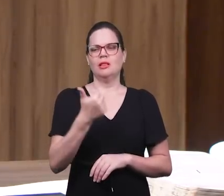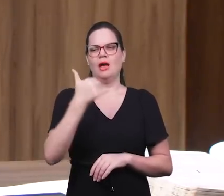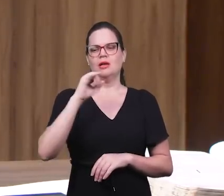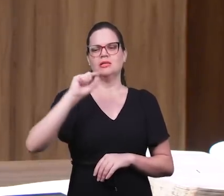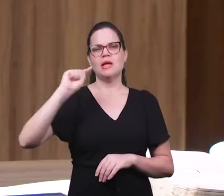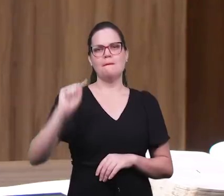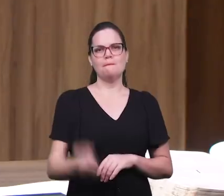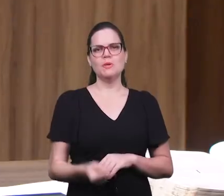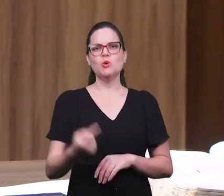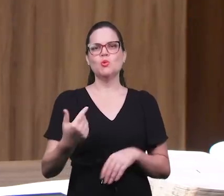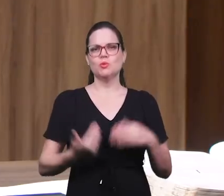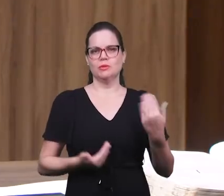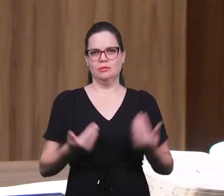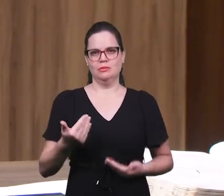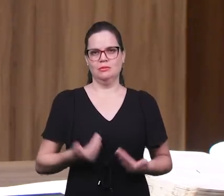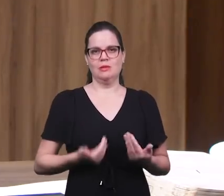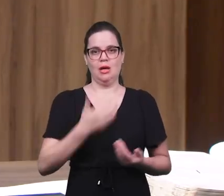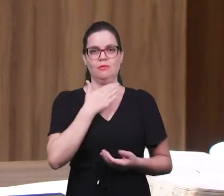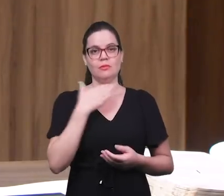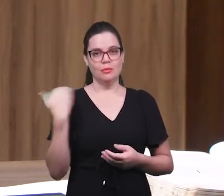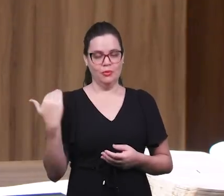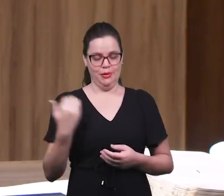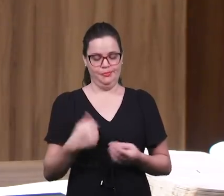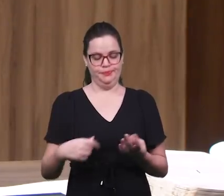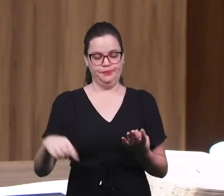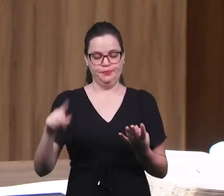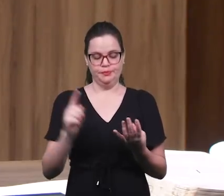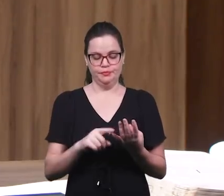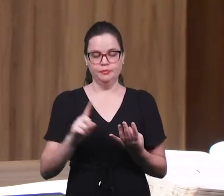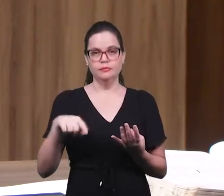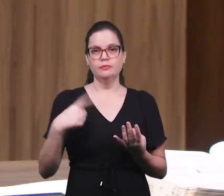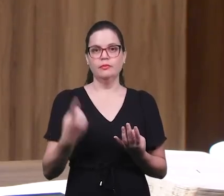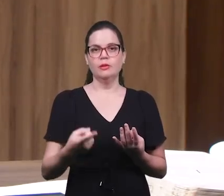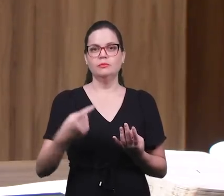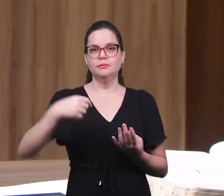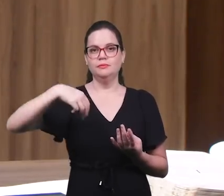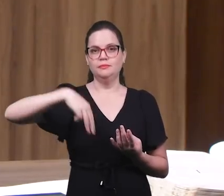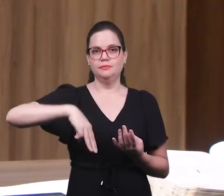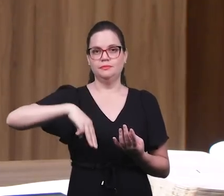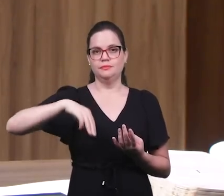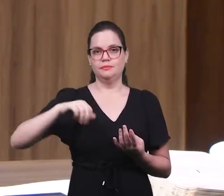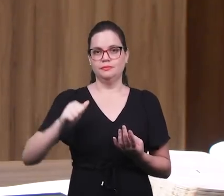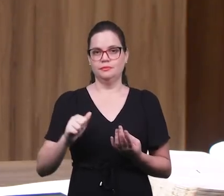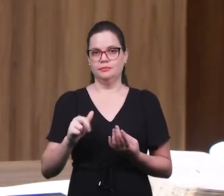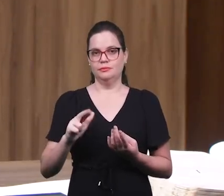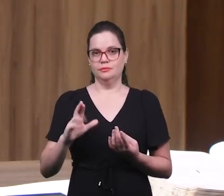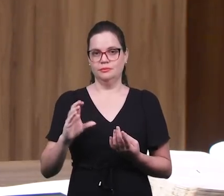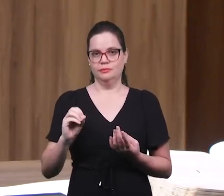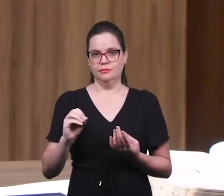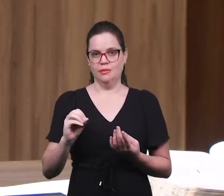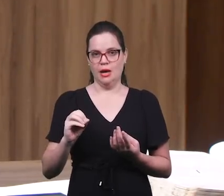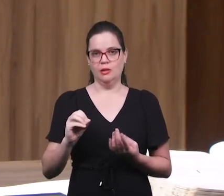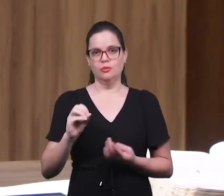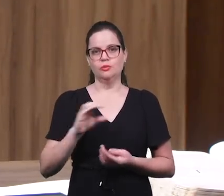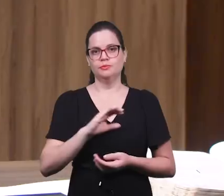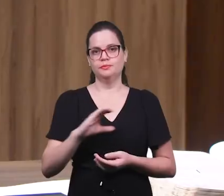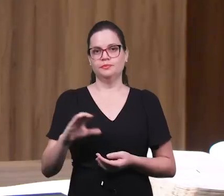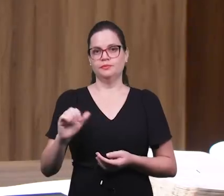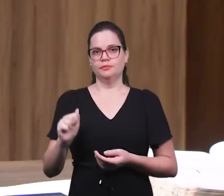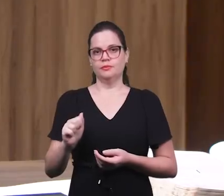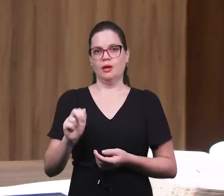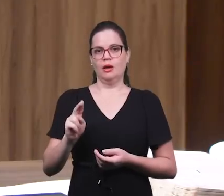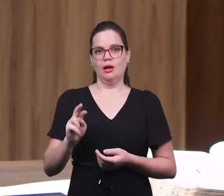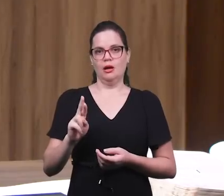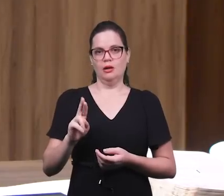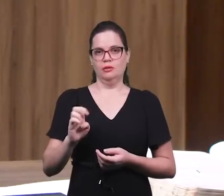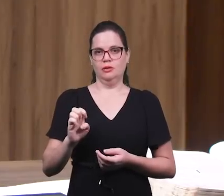né? Depois veio Marco Aurélio. É interessante que Marco Aurélio, né, tem aquele negócio da filosofia, né? Imperador filósofo, né? Imperador filósofo,